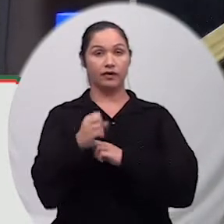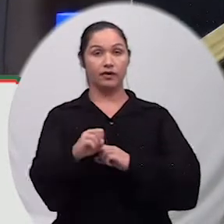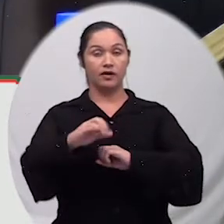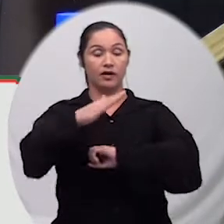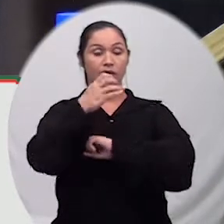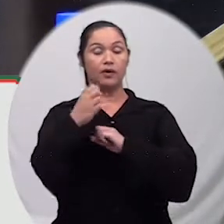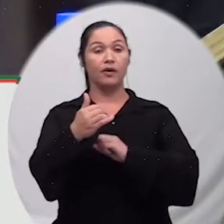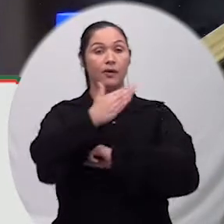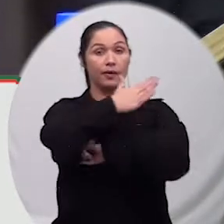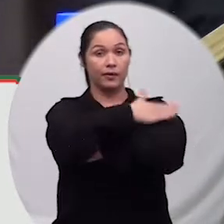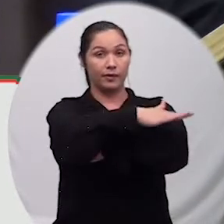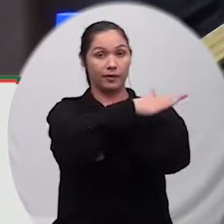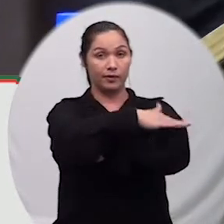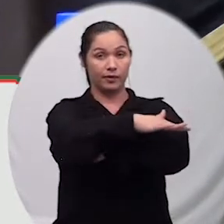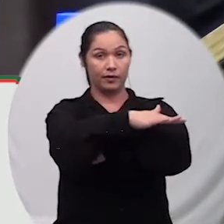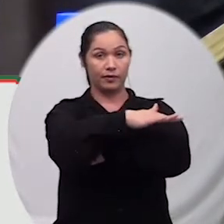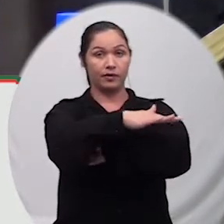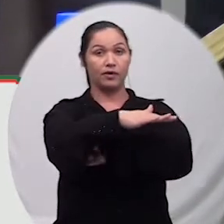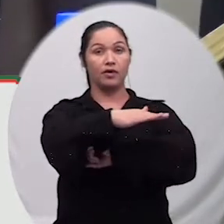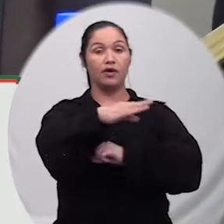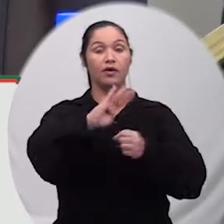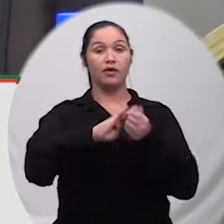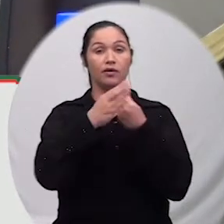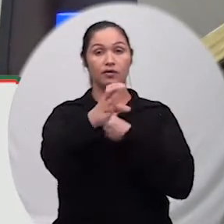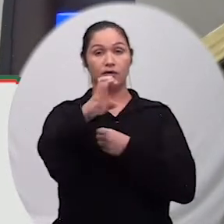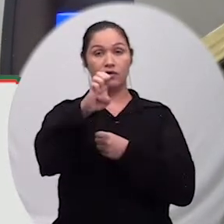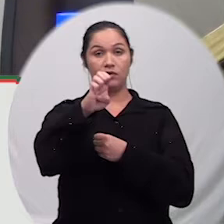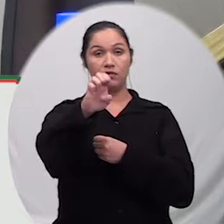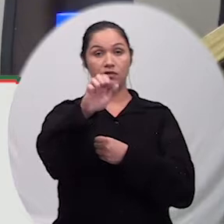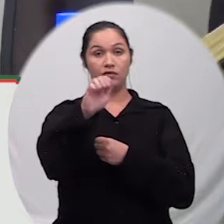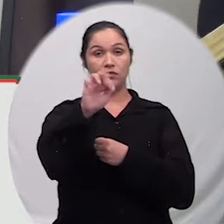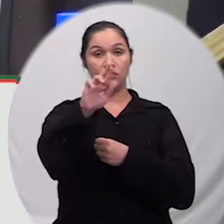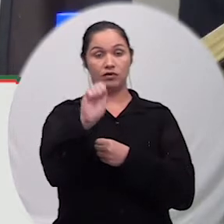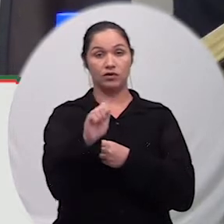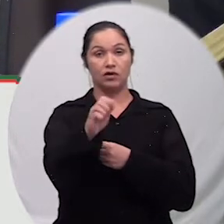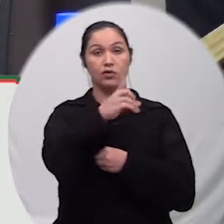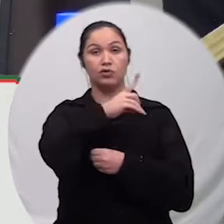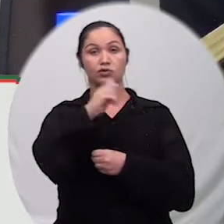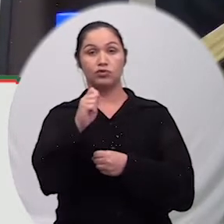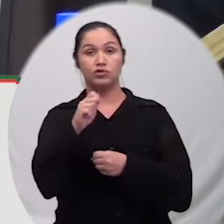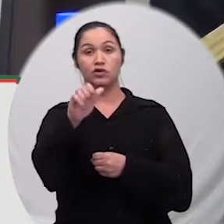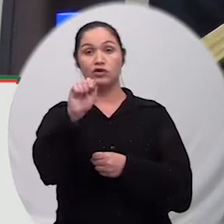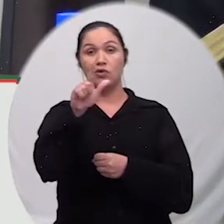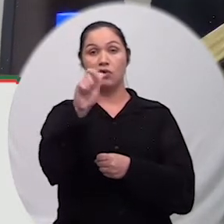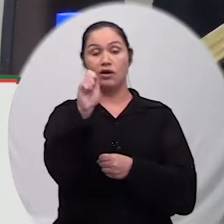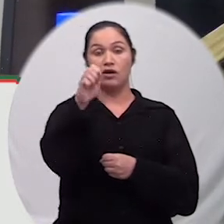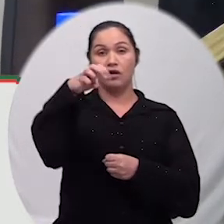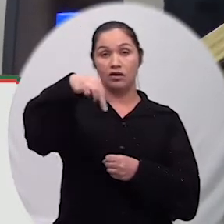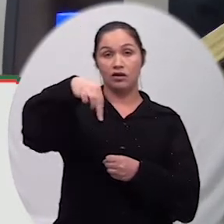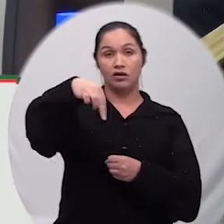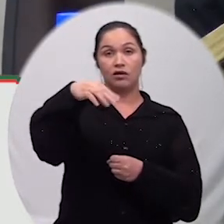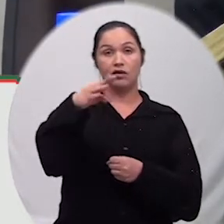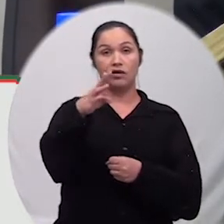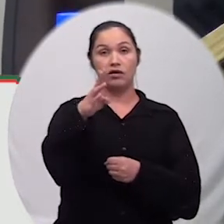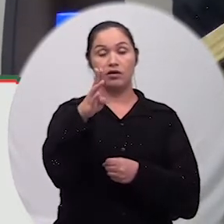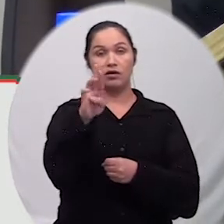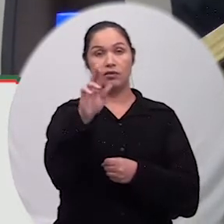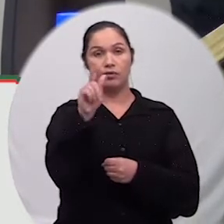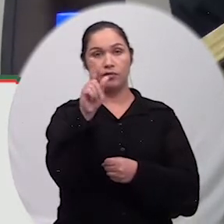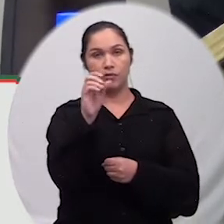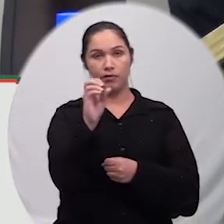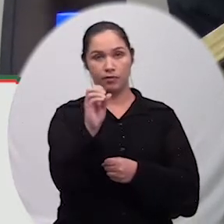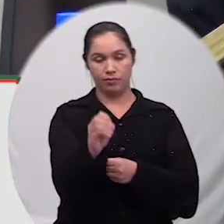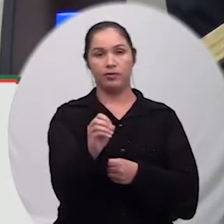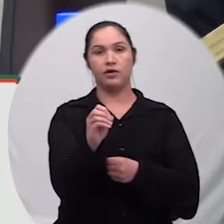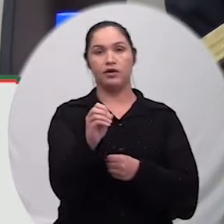Ceará. Data e projeto de substituição do alambrado e colocação do alambrado novo numa das laterais.